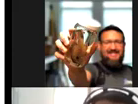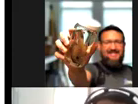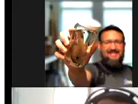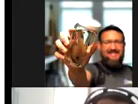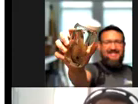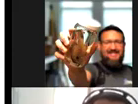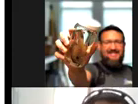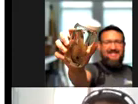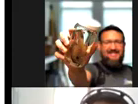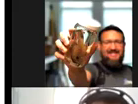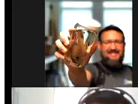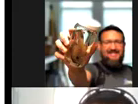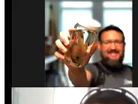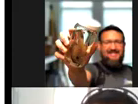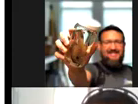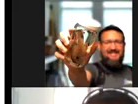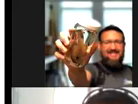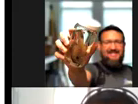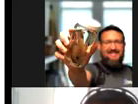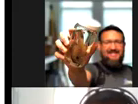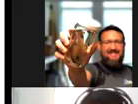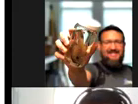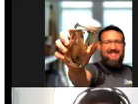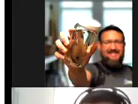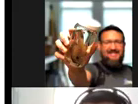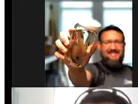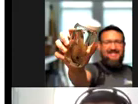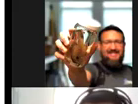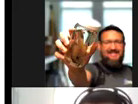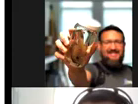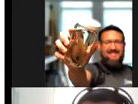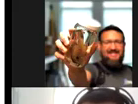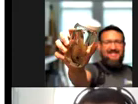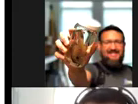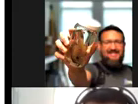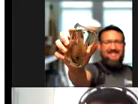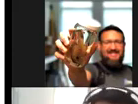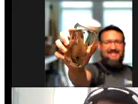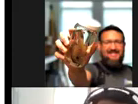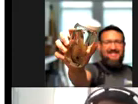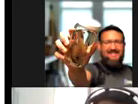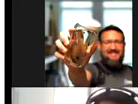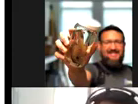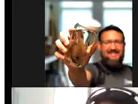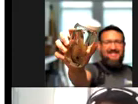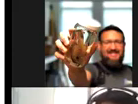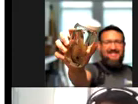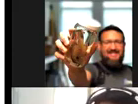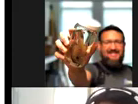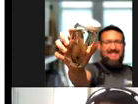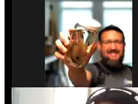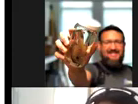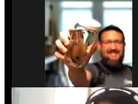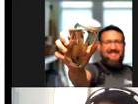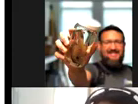eles é um programa que visa identificar áreas sensíveis para a biodiversidade e áreas